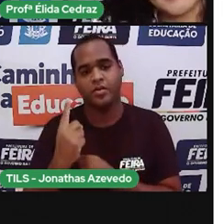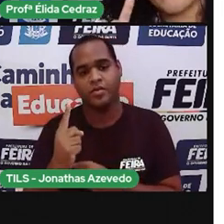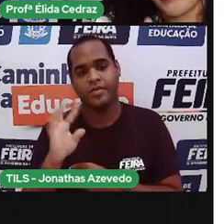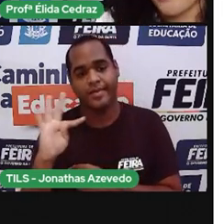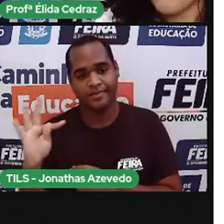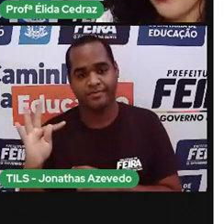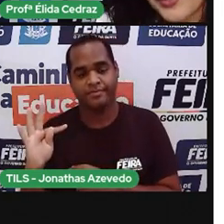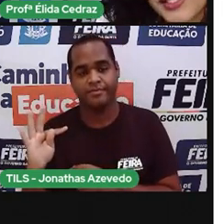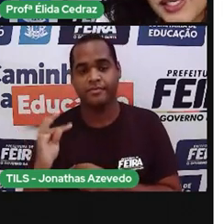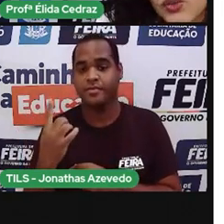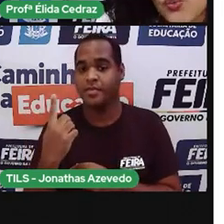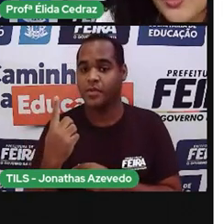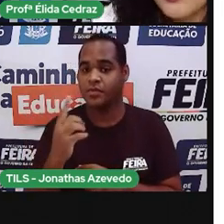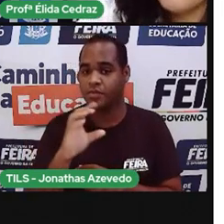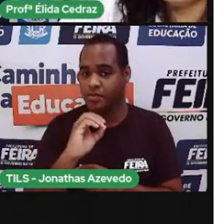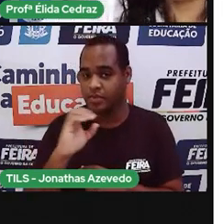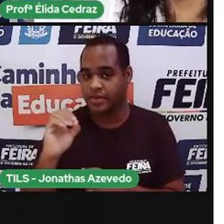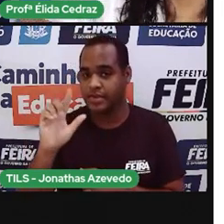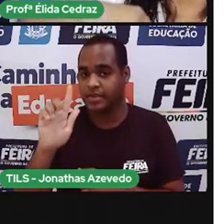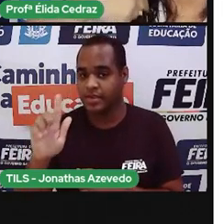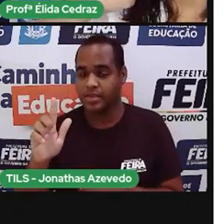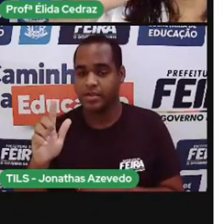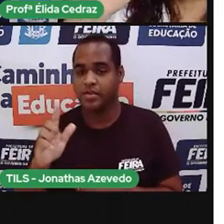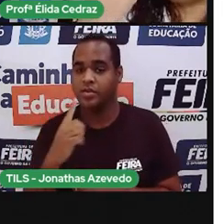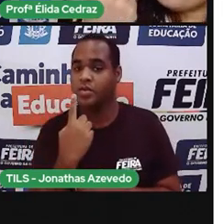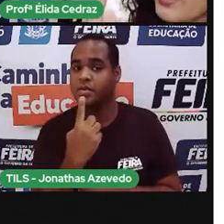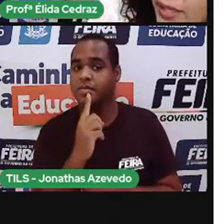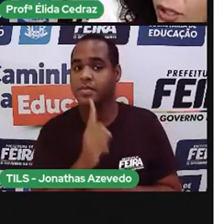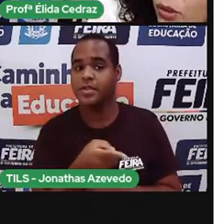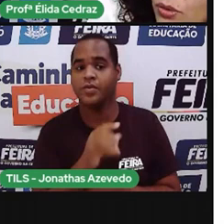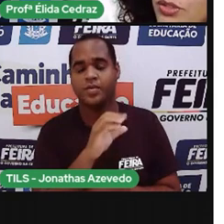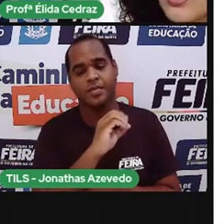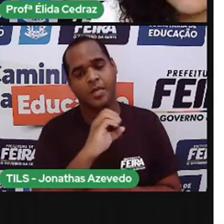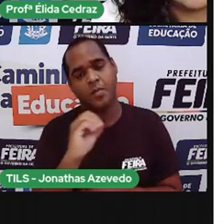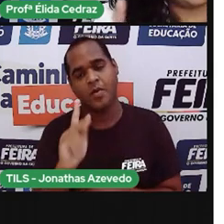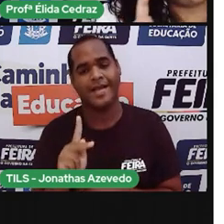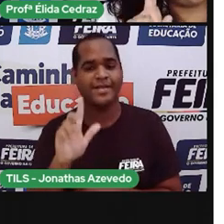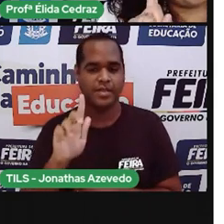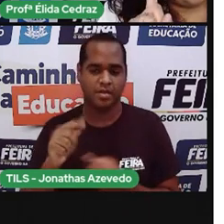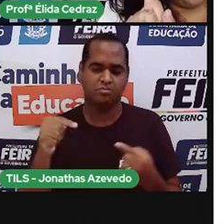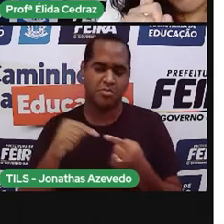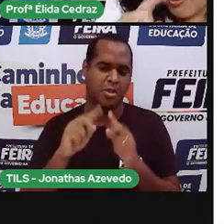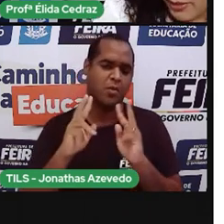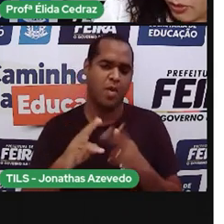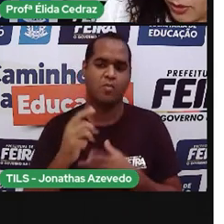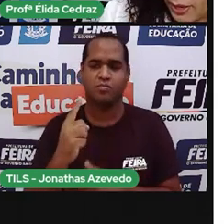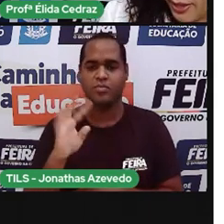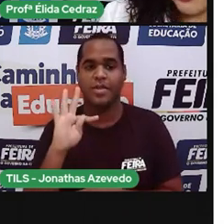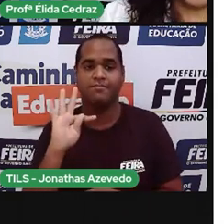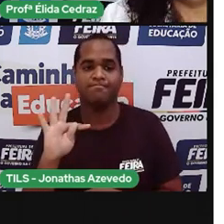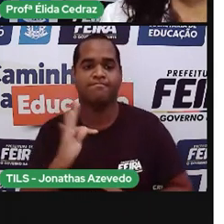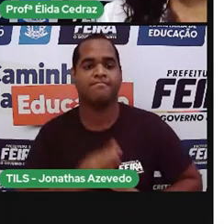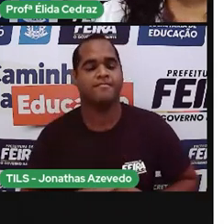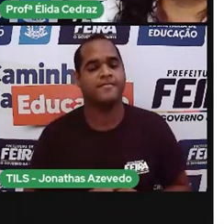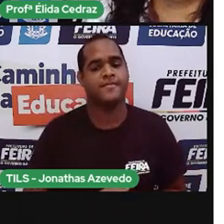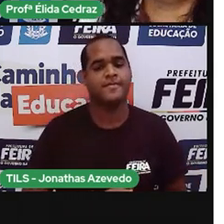1.000 gramas é igual a um quilo e 1.000 quilos é igual a uma